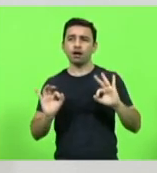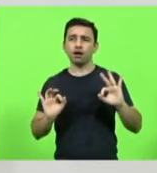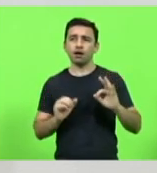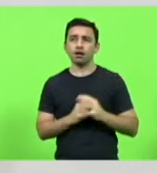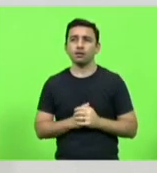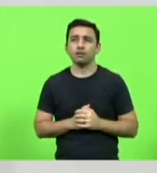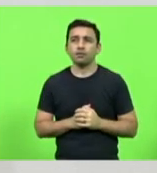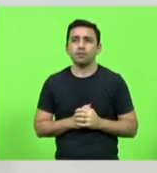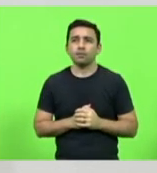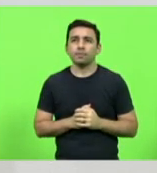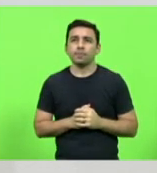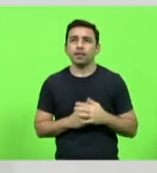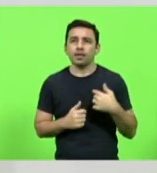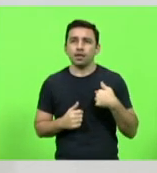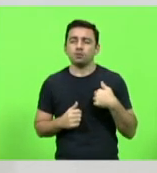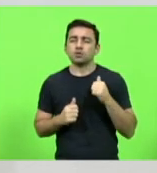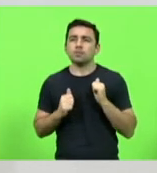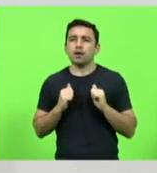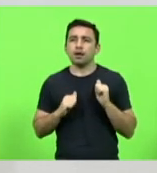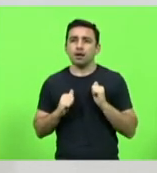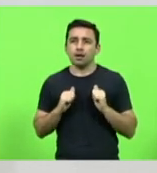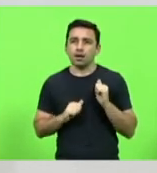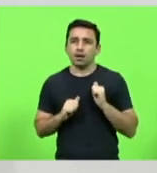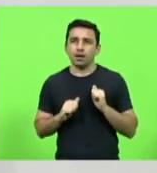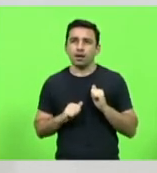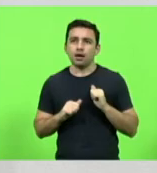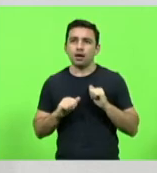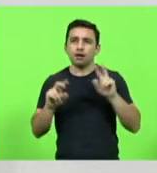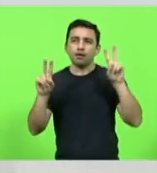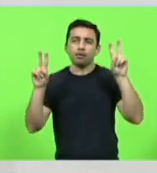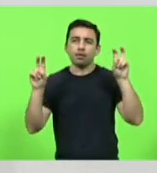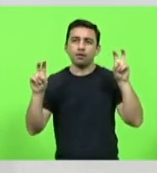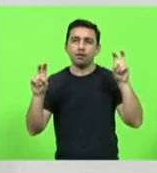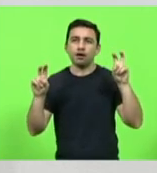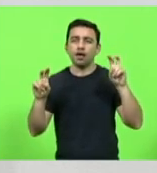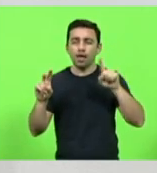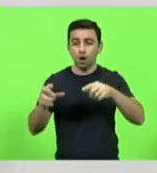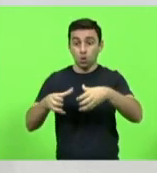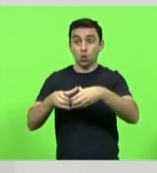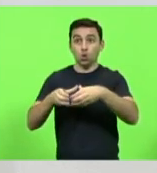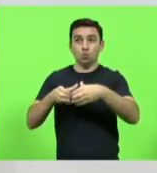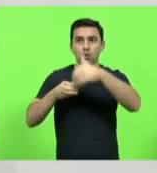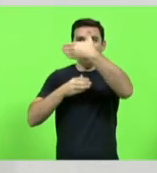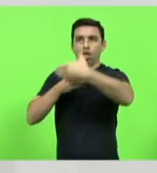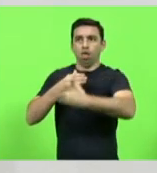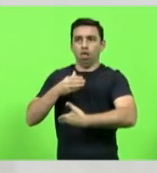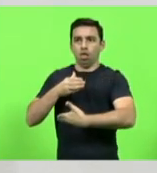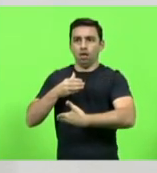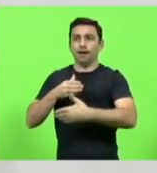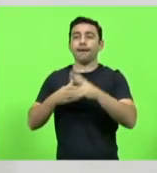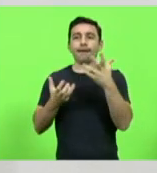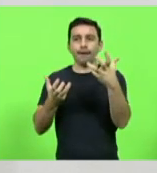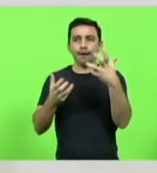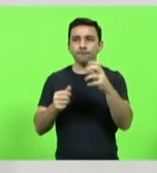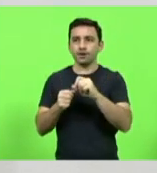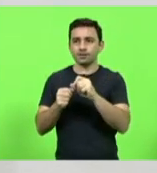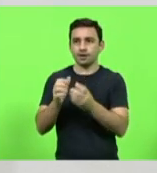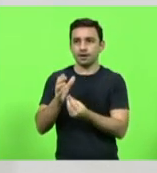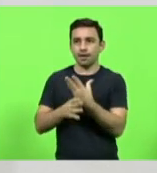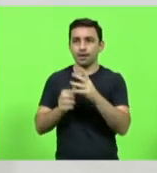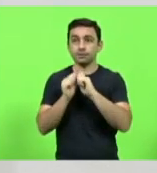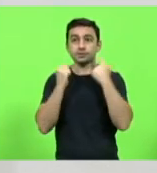não seja essa linha da famosa tropa de choque que estão querendo fazer na